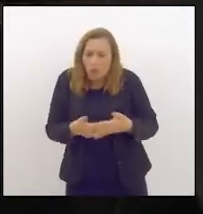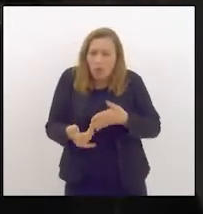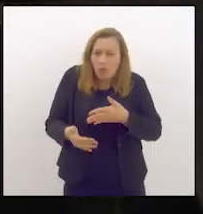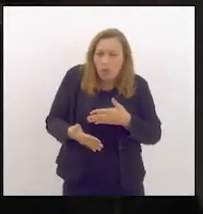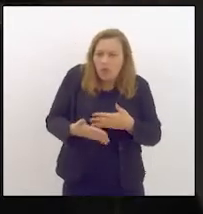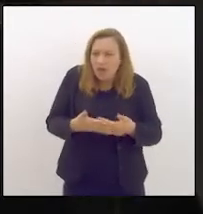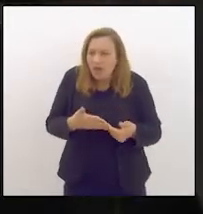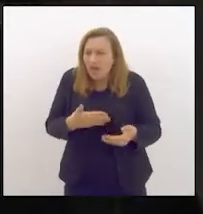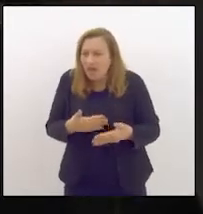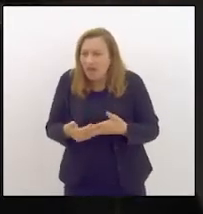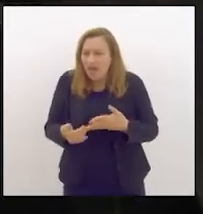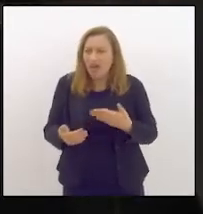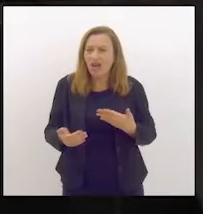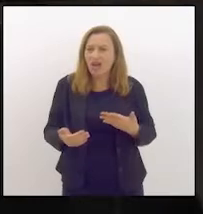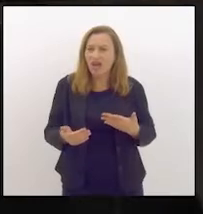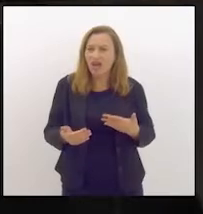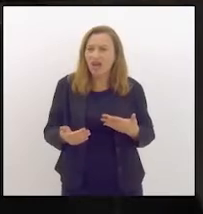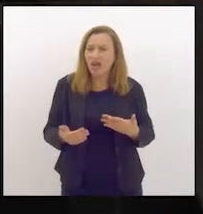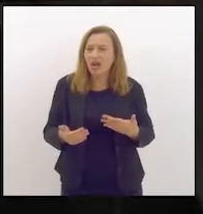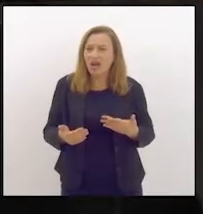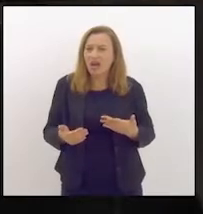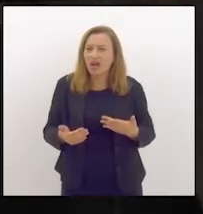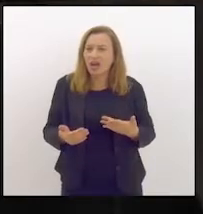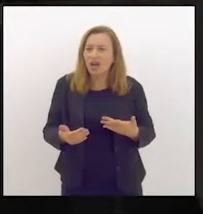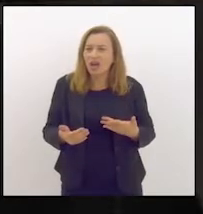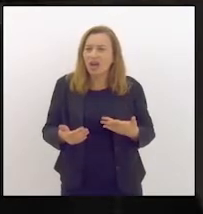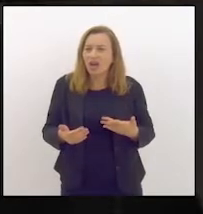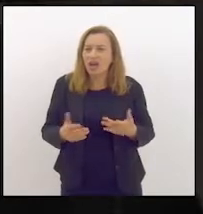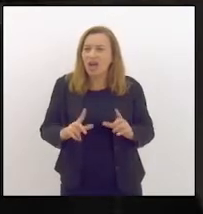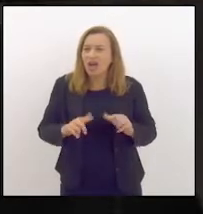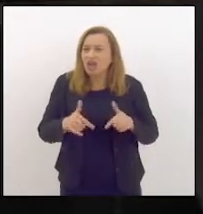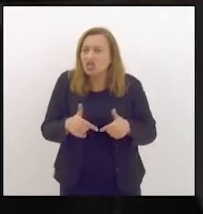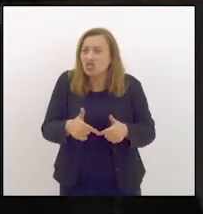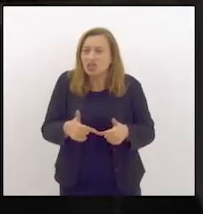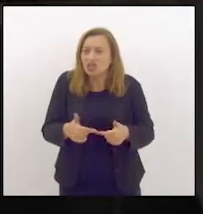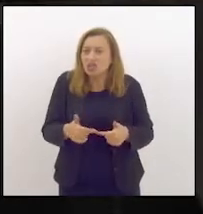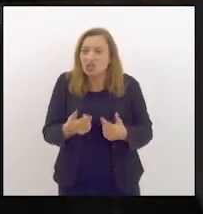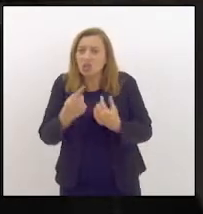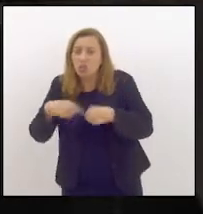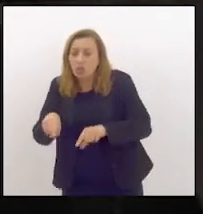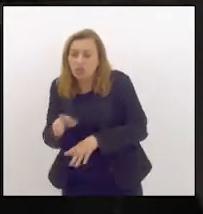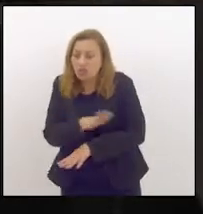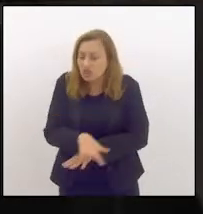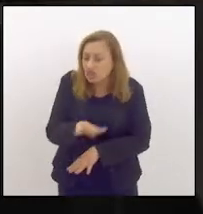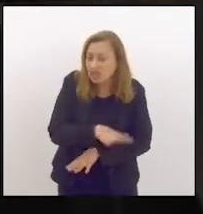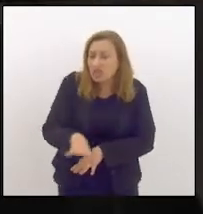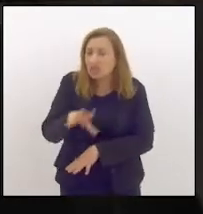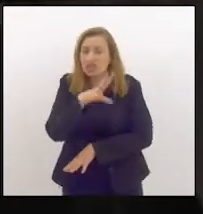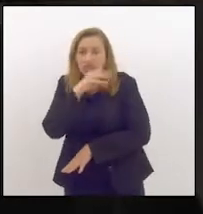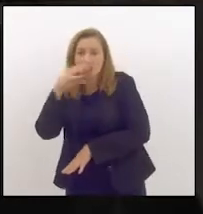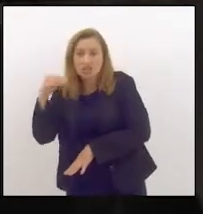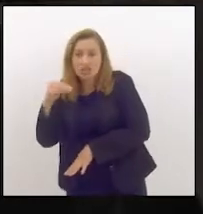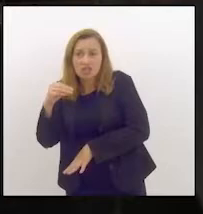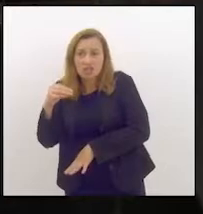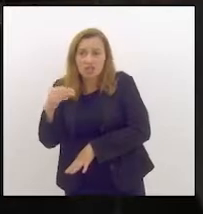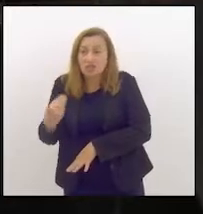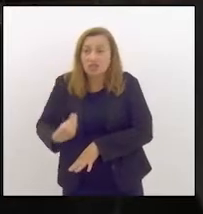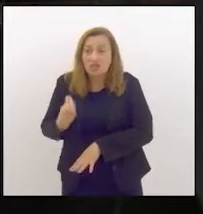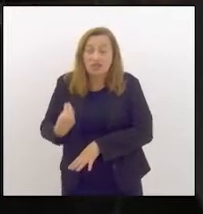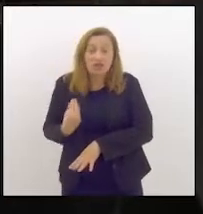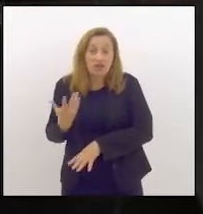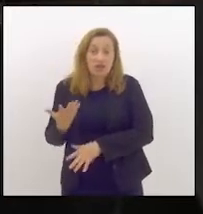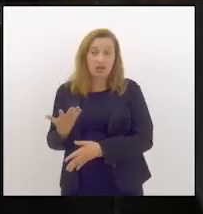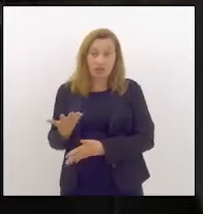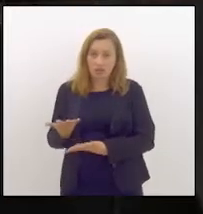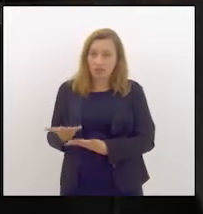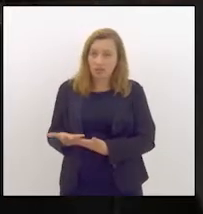tentativa de inviabilizar a possibilidade das nossas crianças e adolescentes viverem plenamente